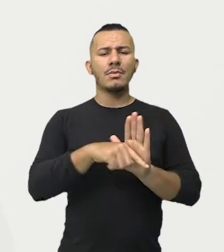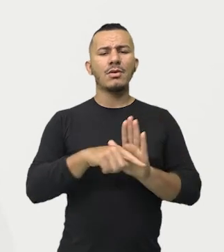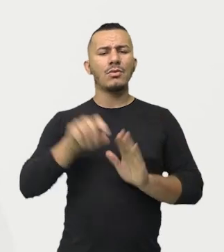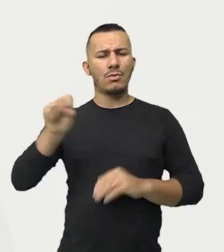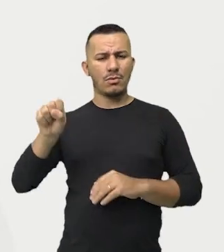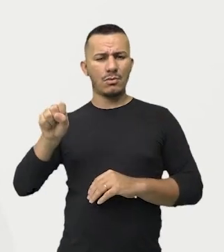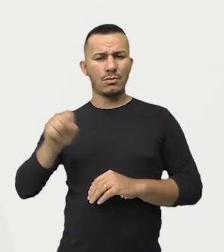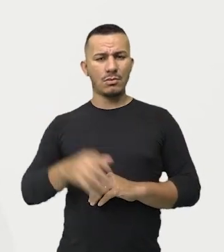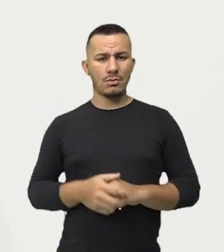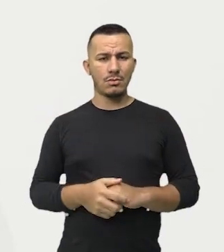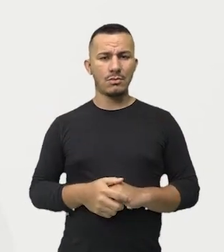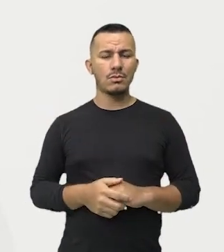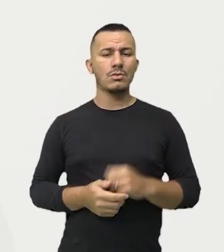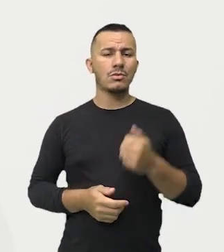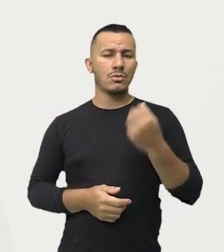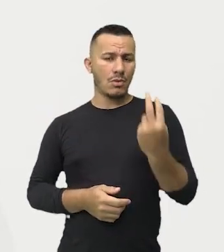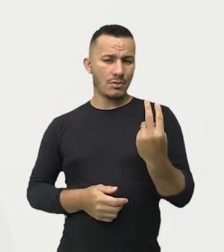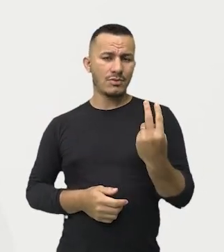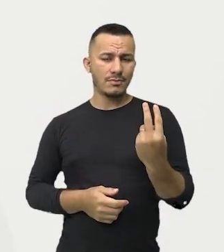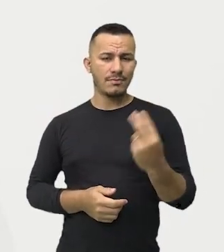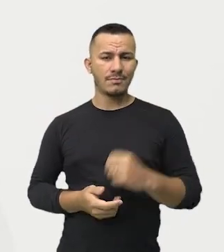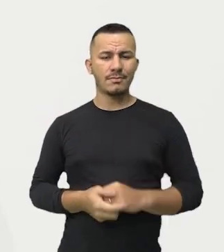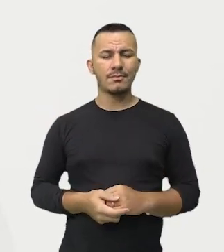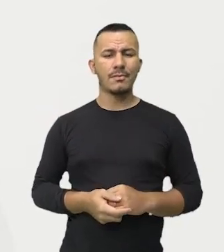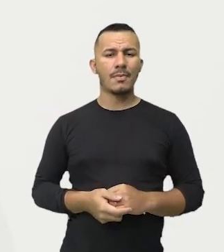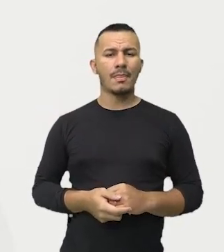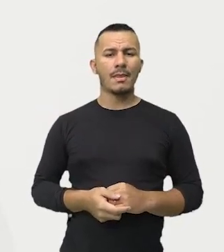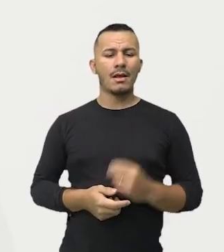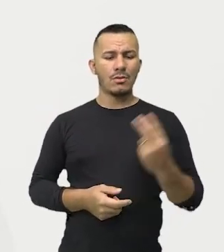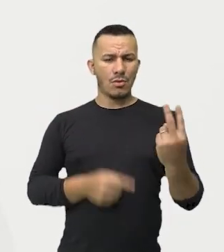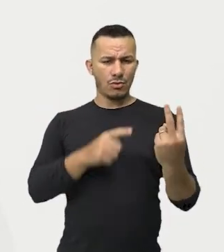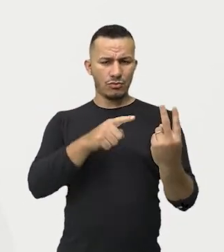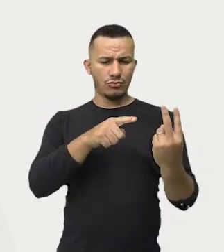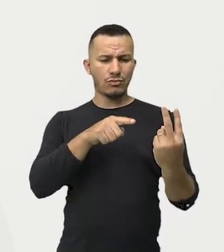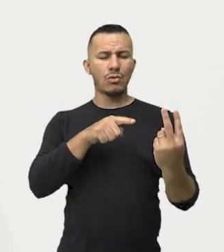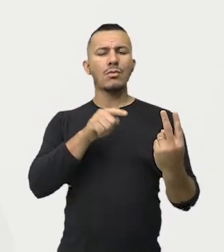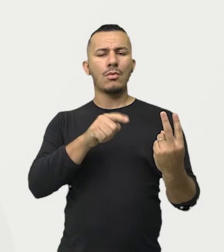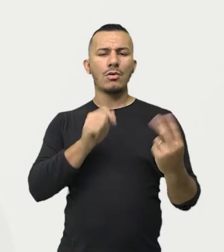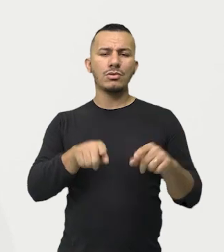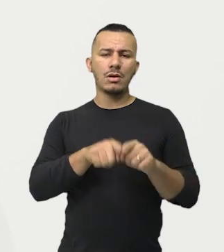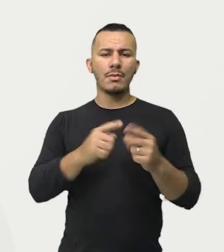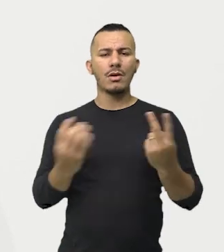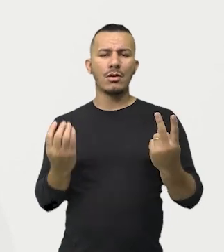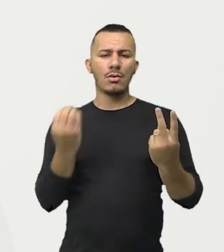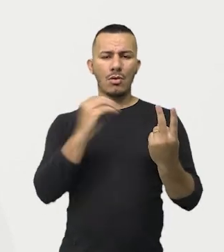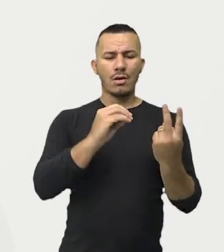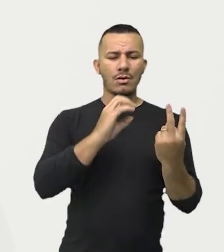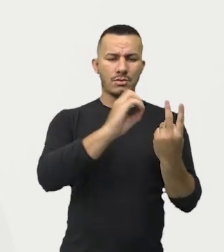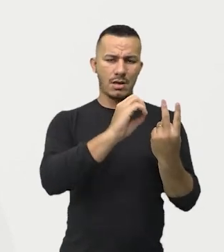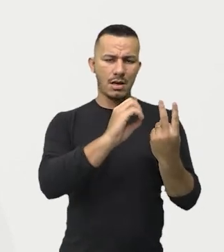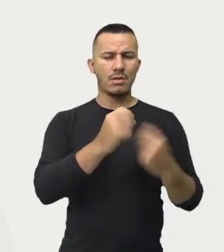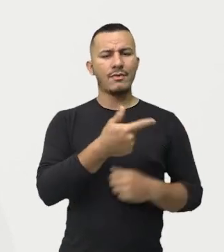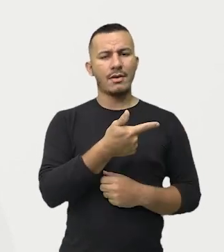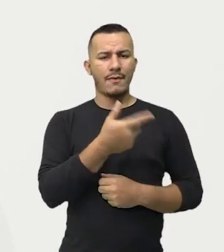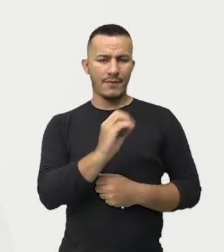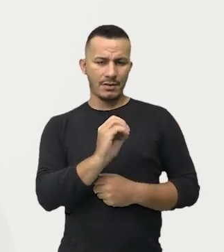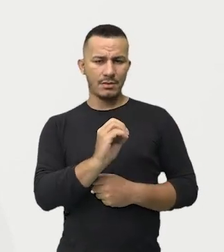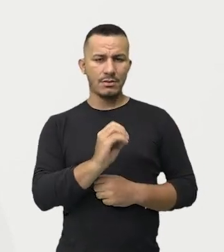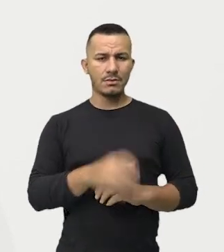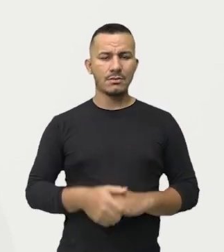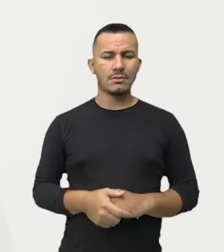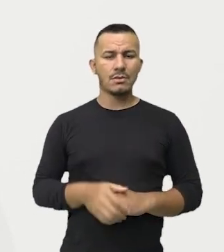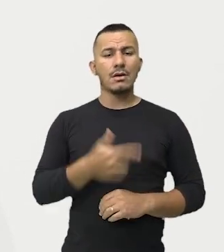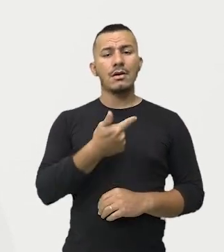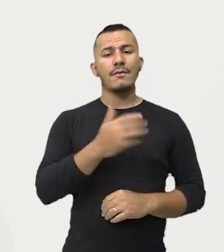8 é 2. Por ter um quociente decimal, a gente pode completar aqui com 0, acrescentar um 0.